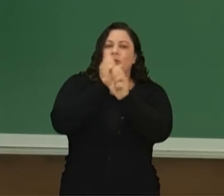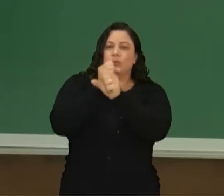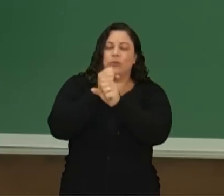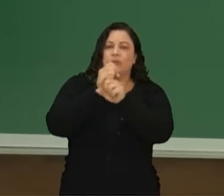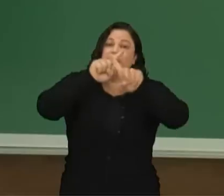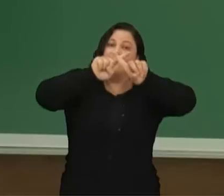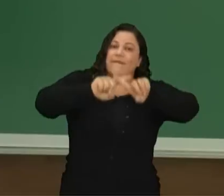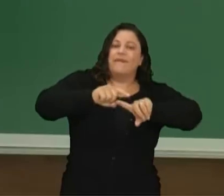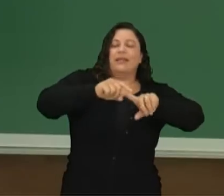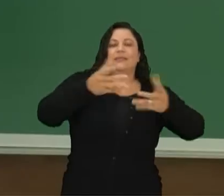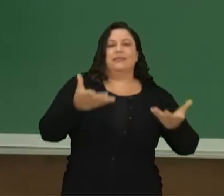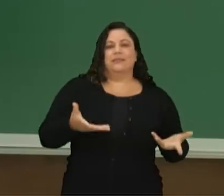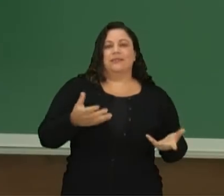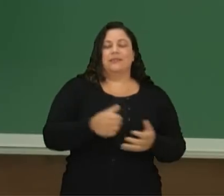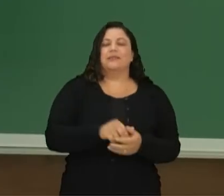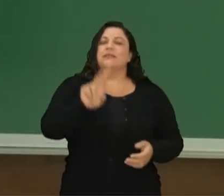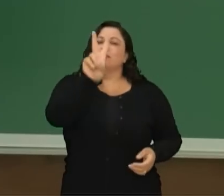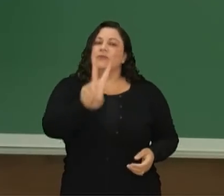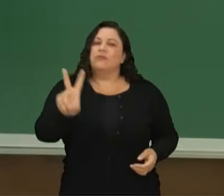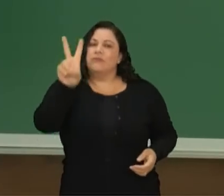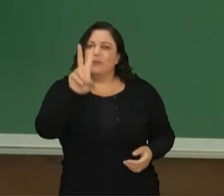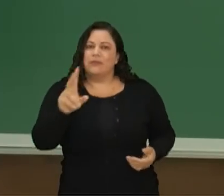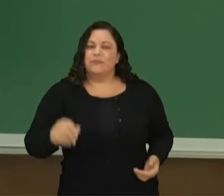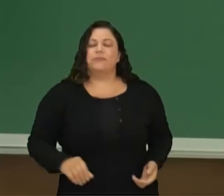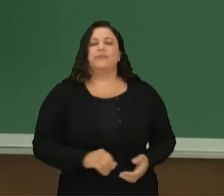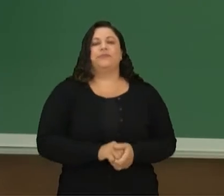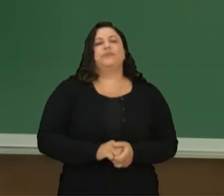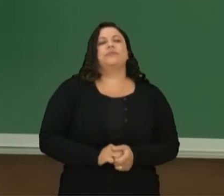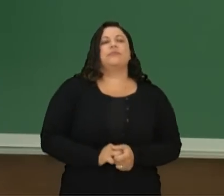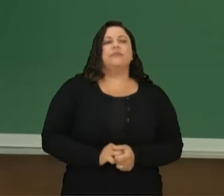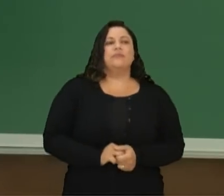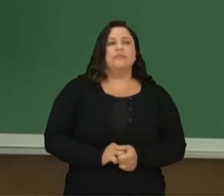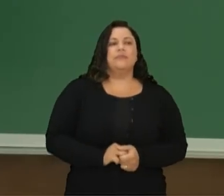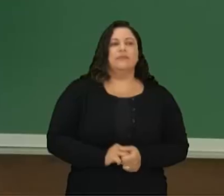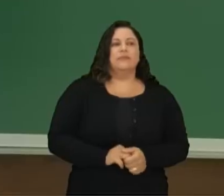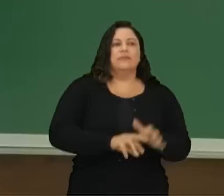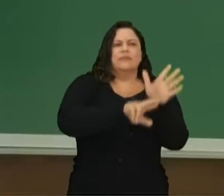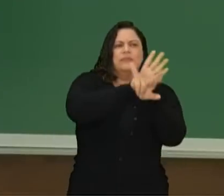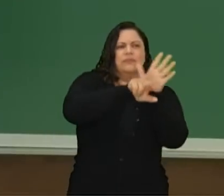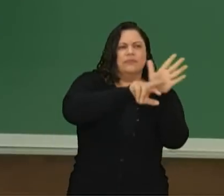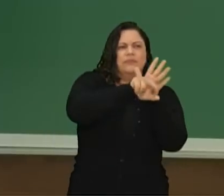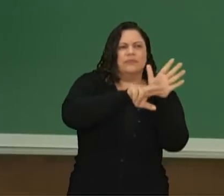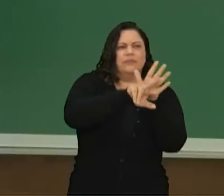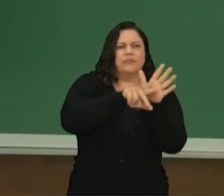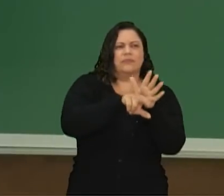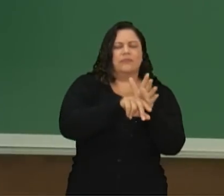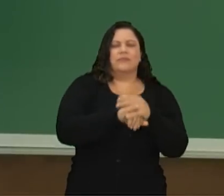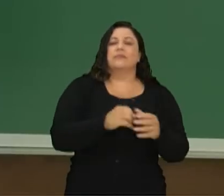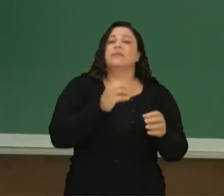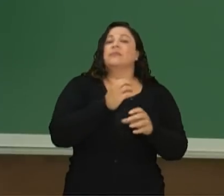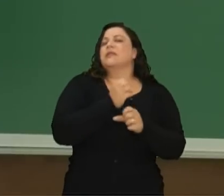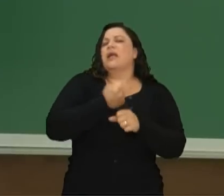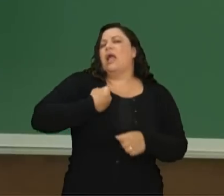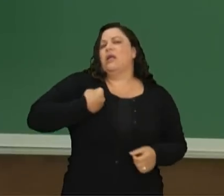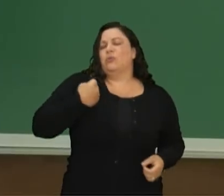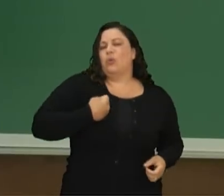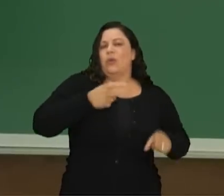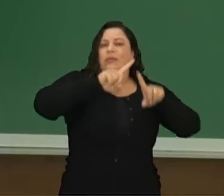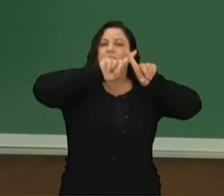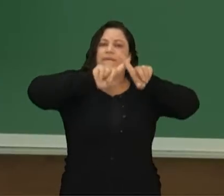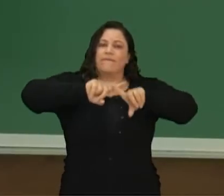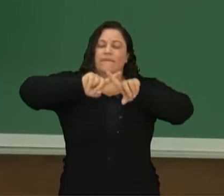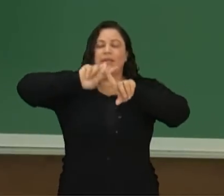Então, 7,5 vezes 3. Biologia. A nota vezes o peso.